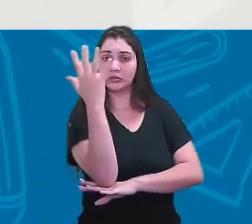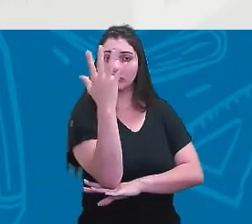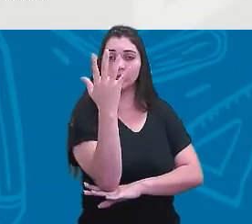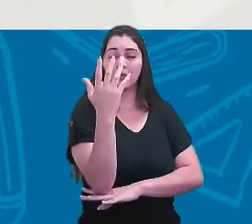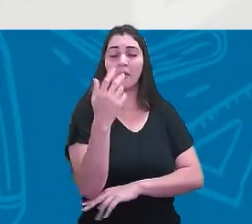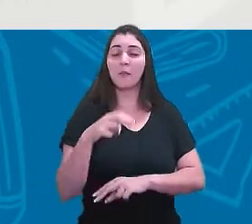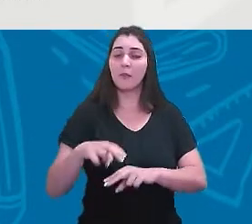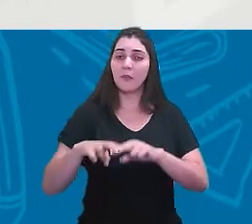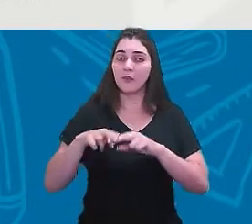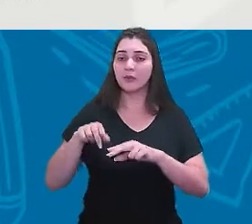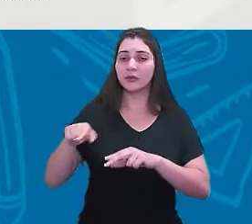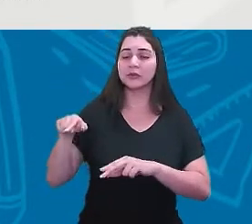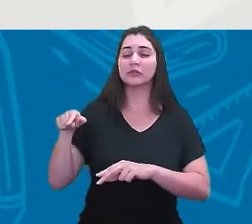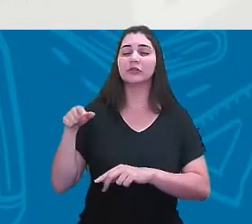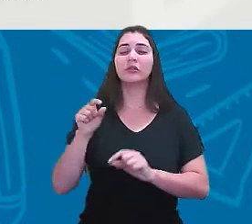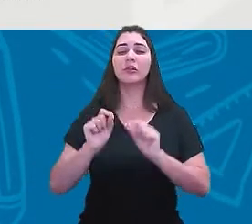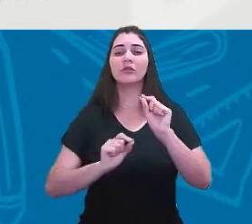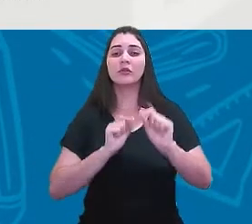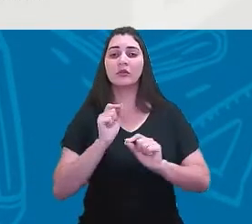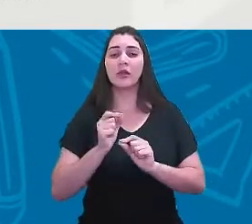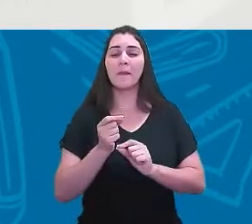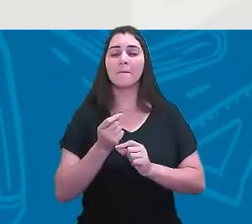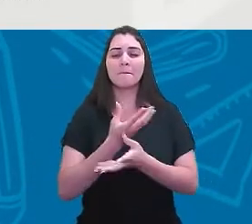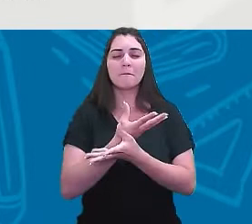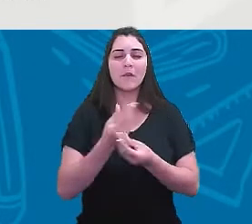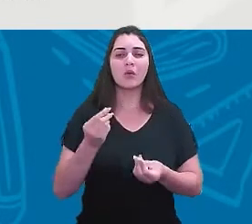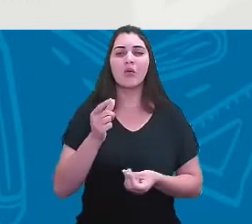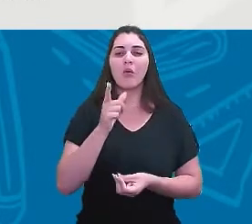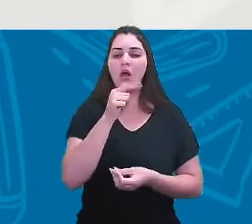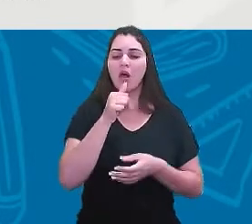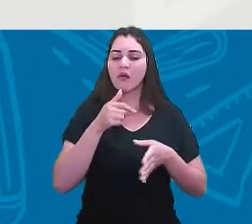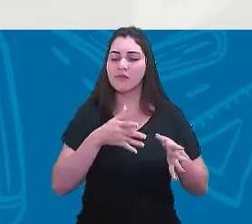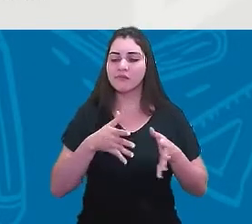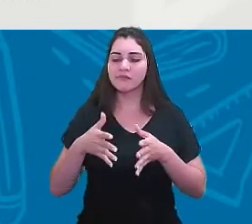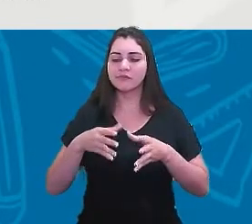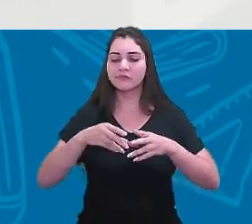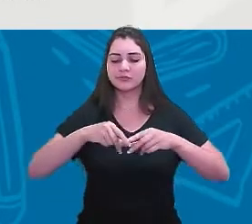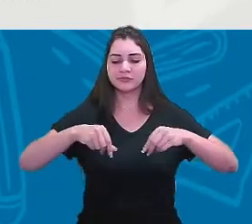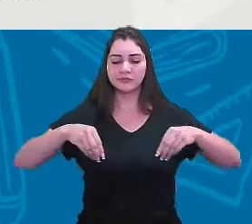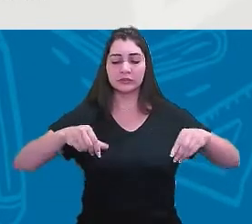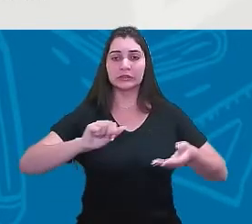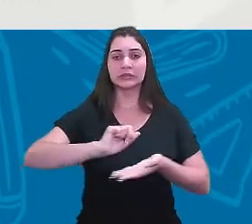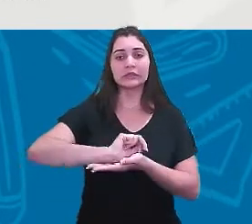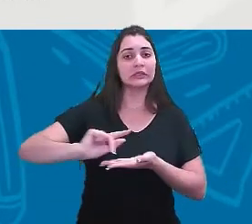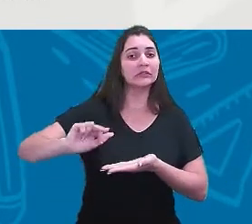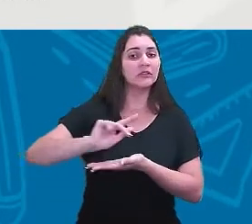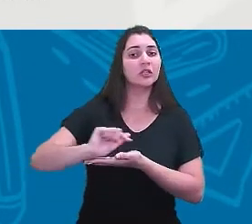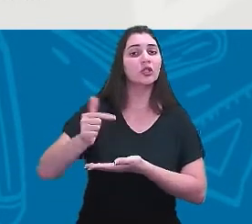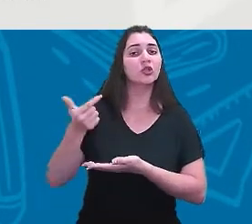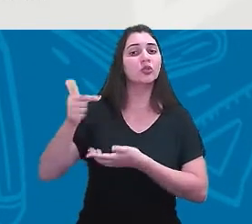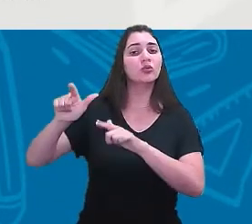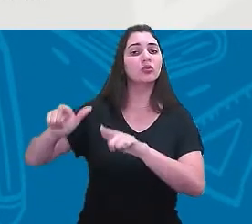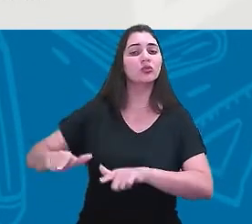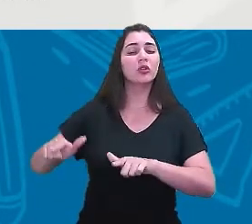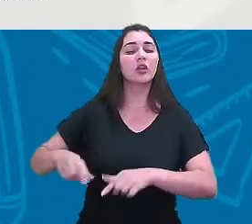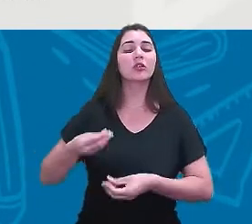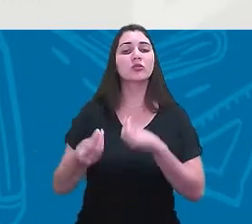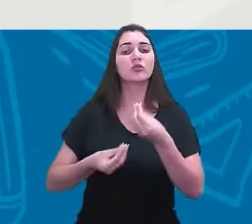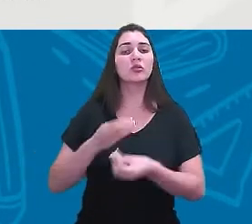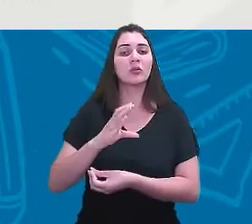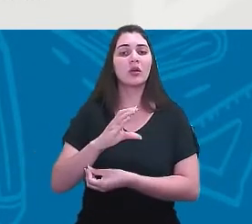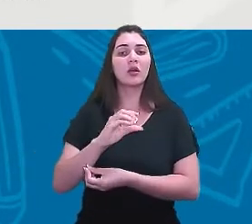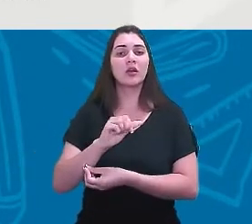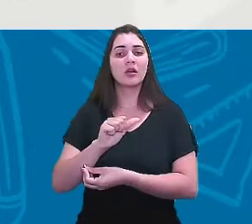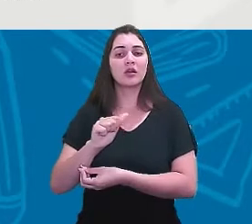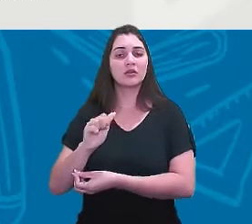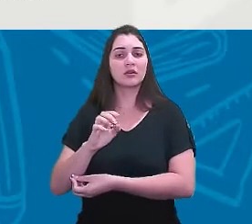uma floresta muito úmida, né? Diferente, por exemplo, de outros biomas, como a Caatinga, né? Que também é um bioma que a gente encontra